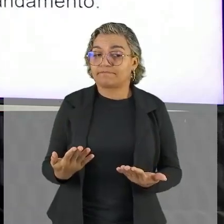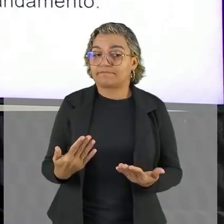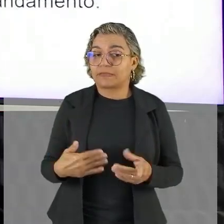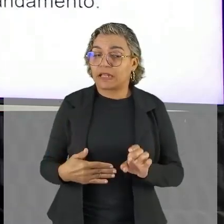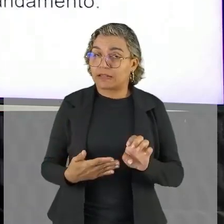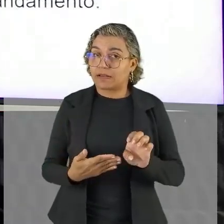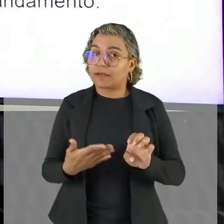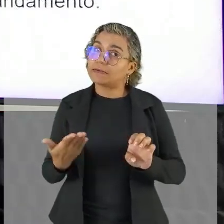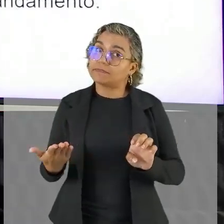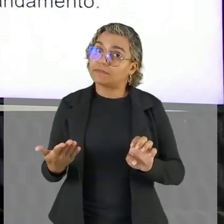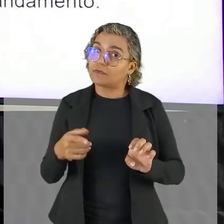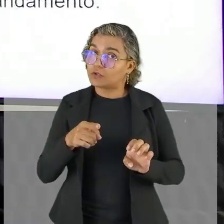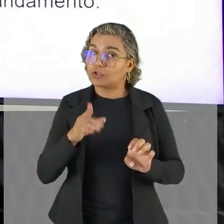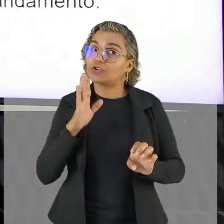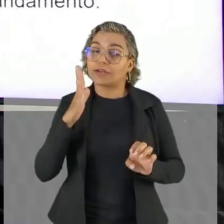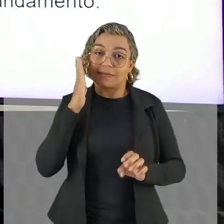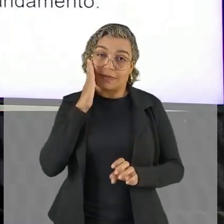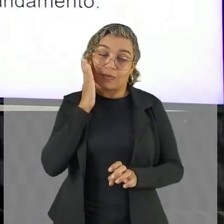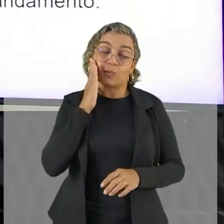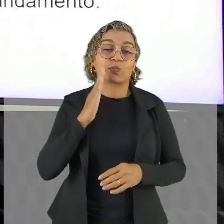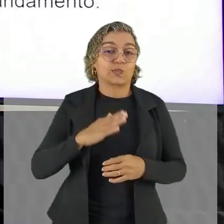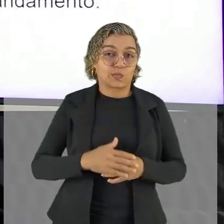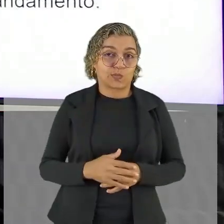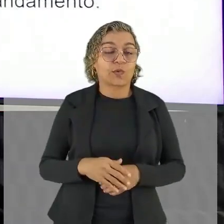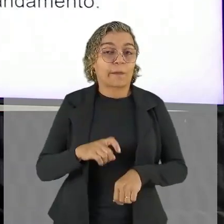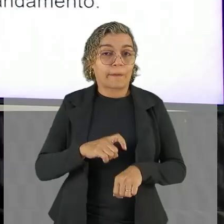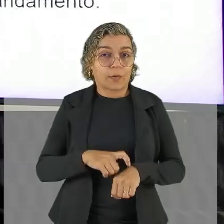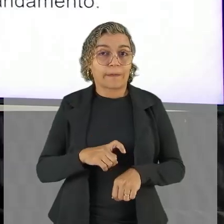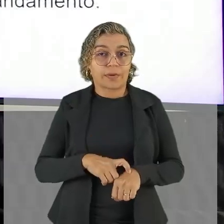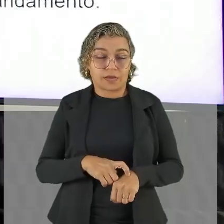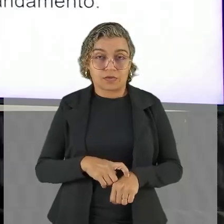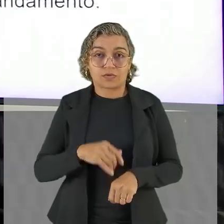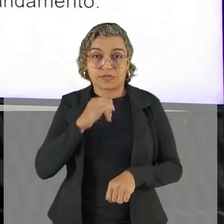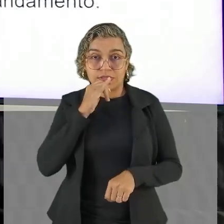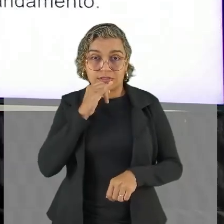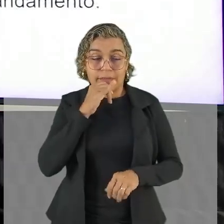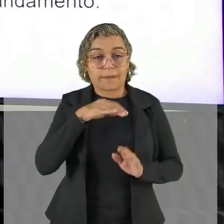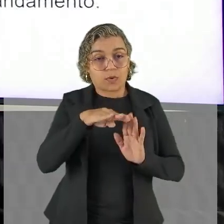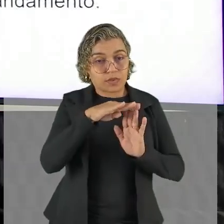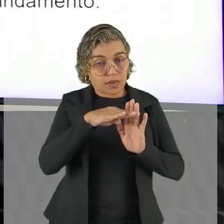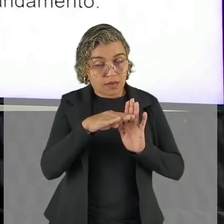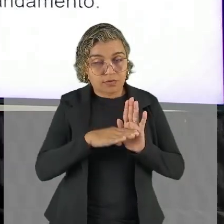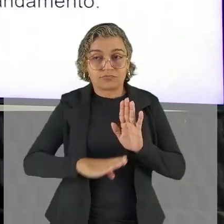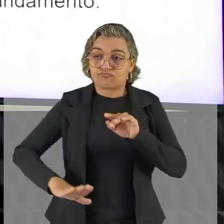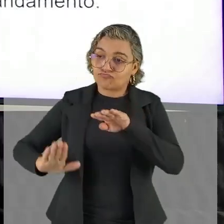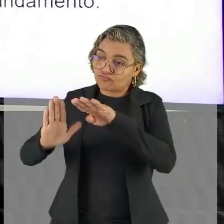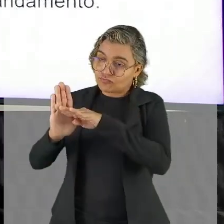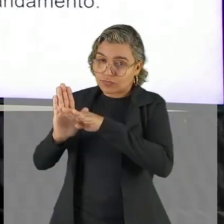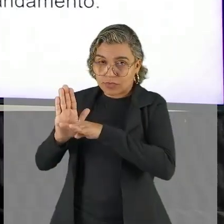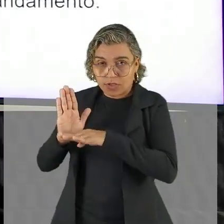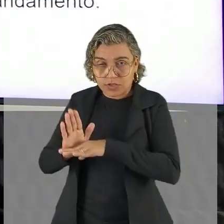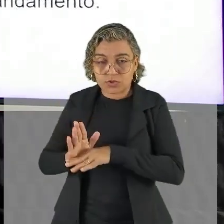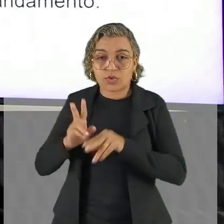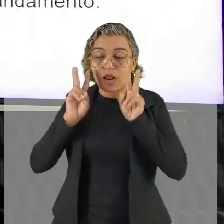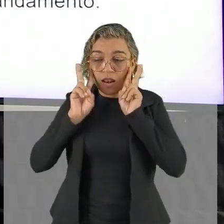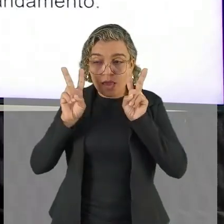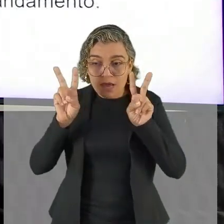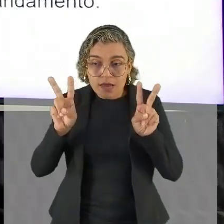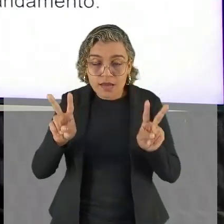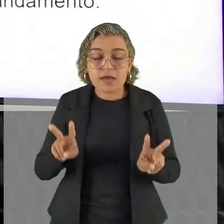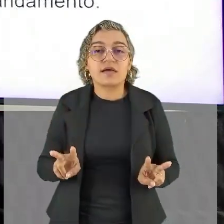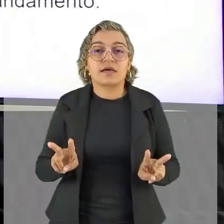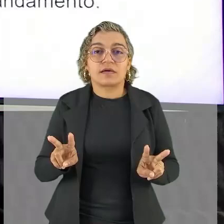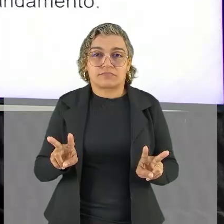Eu acho que você já entendeu. Quando você lê os dois trechos, você já deu uma pausada, voltou à leitura e